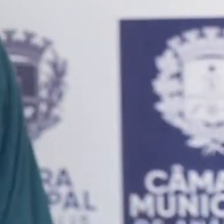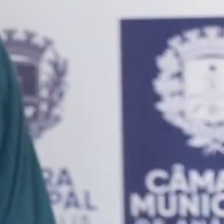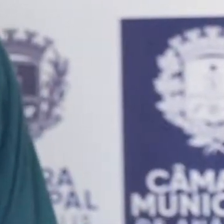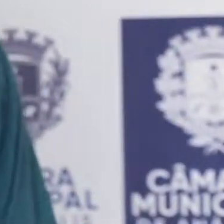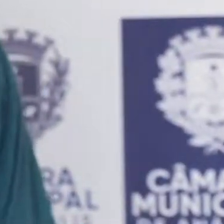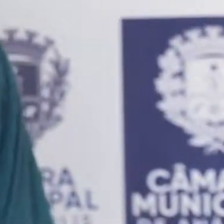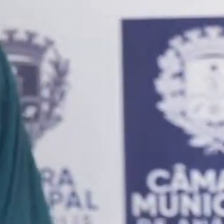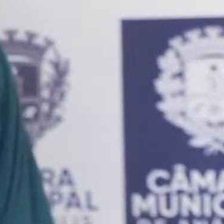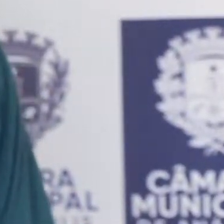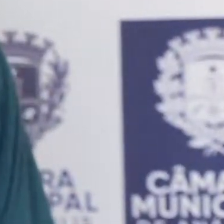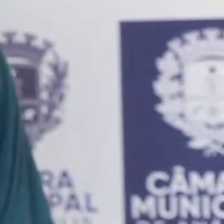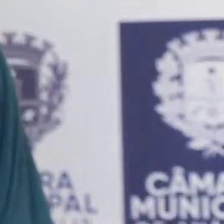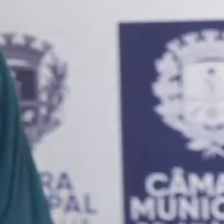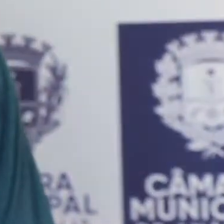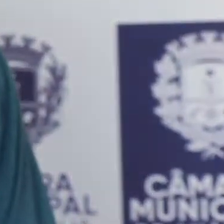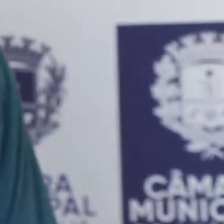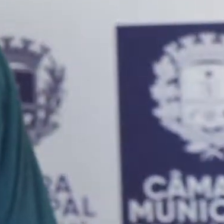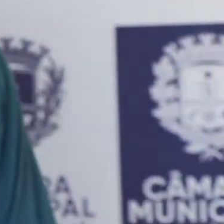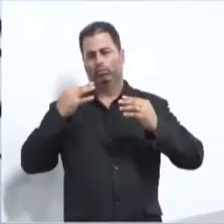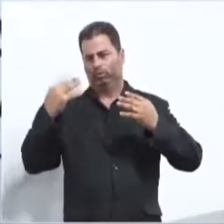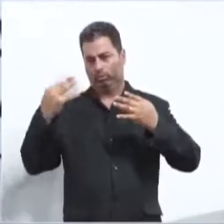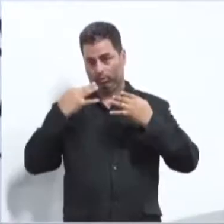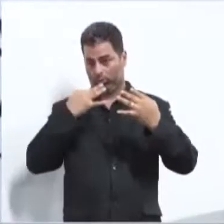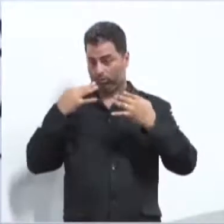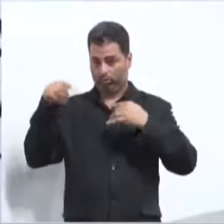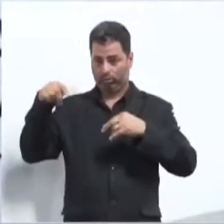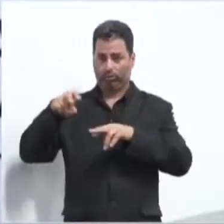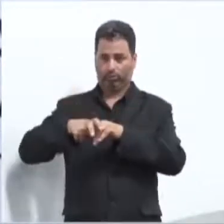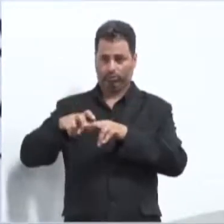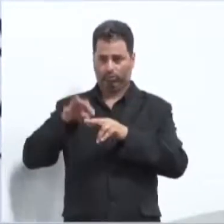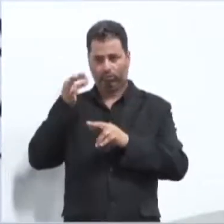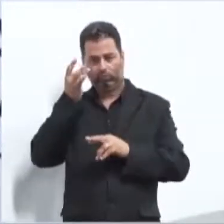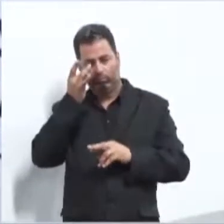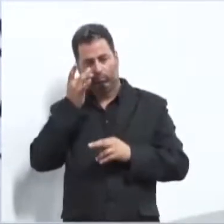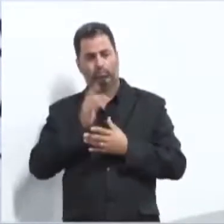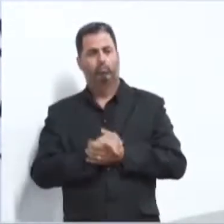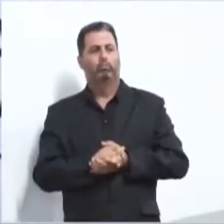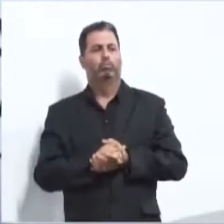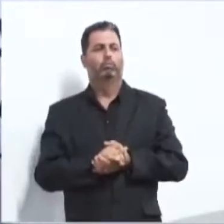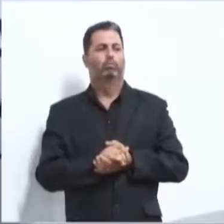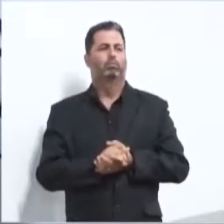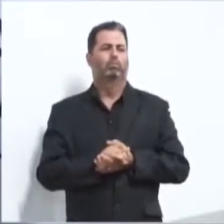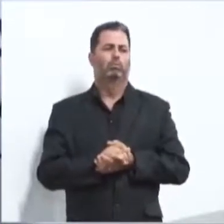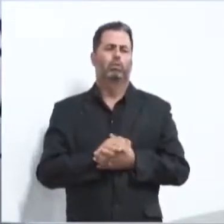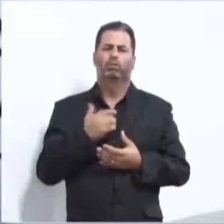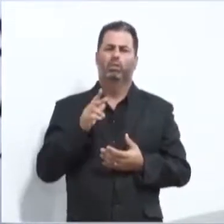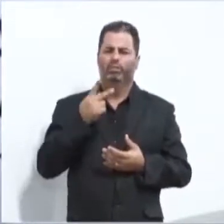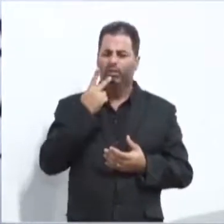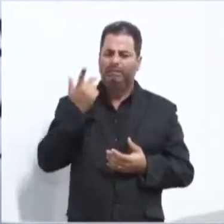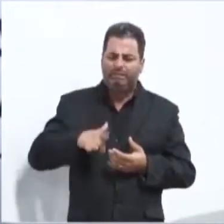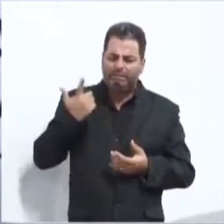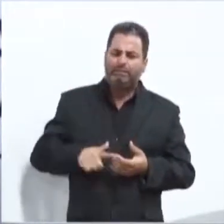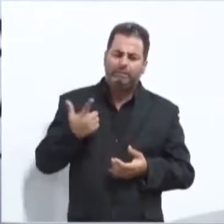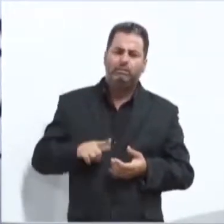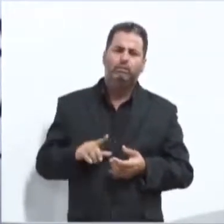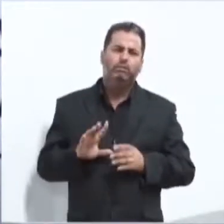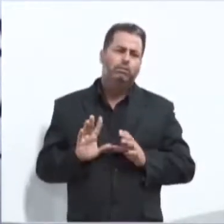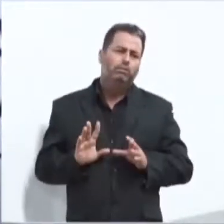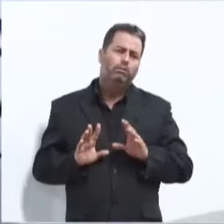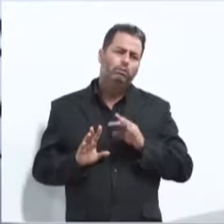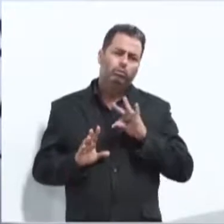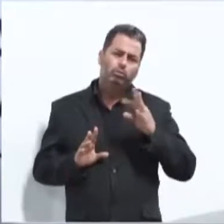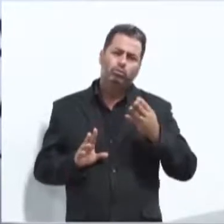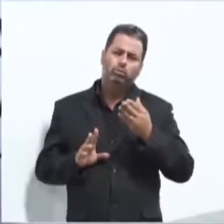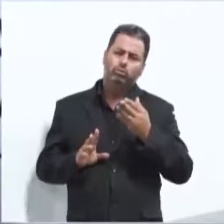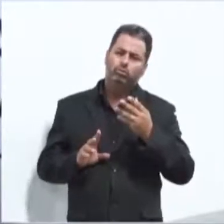causa a falta de água há muitas famílias é não é querendo ser redundante eles os demais